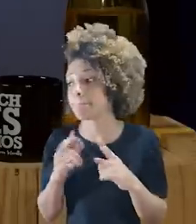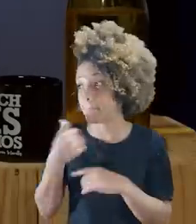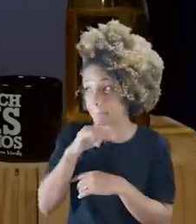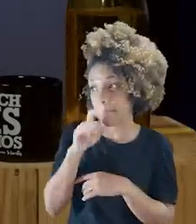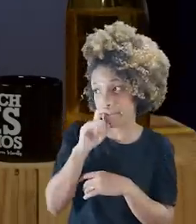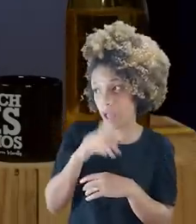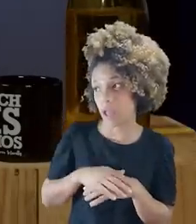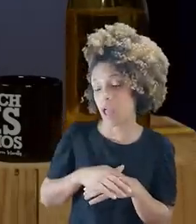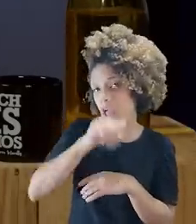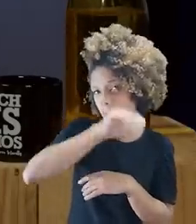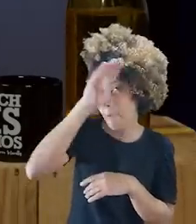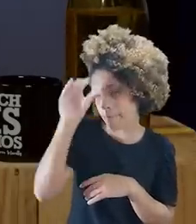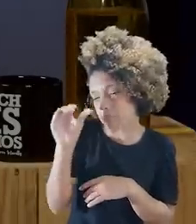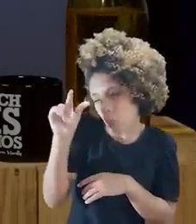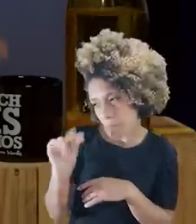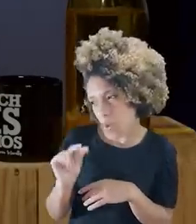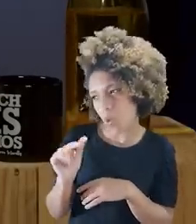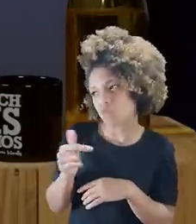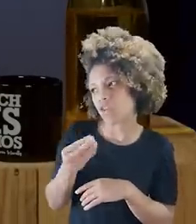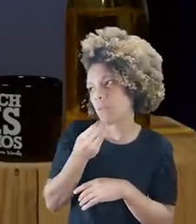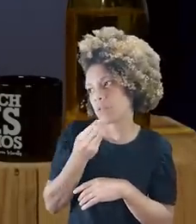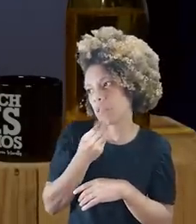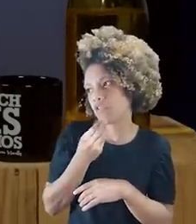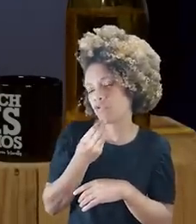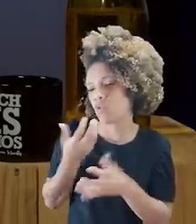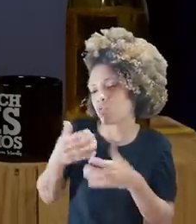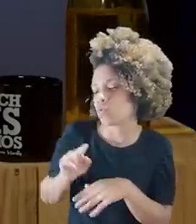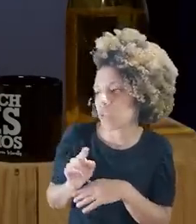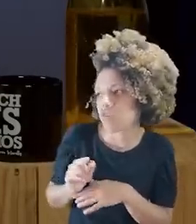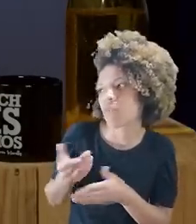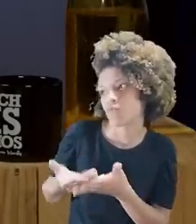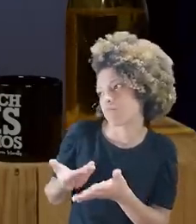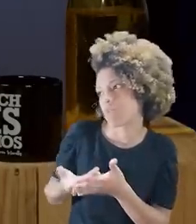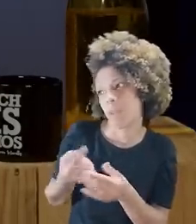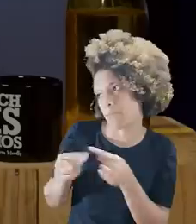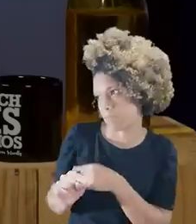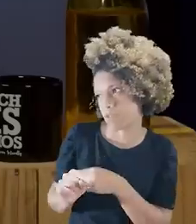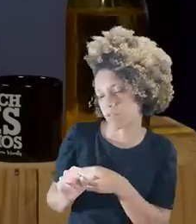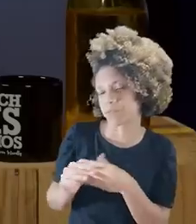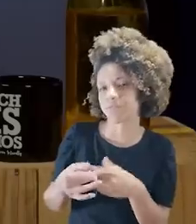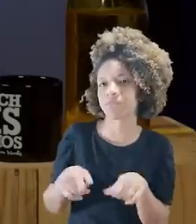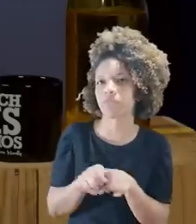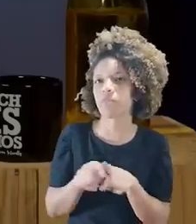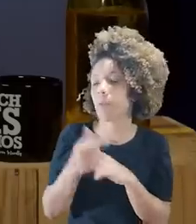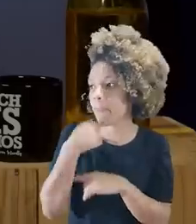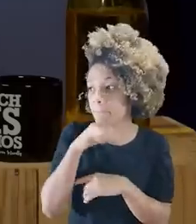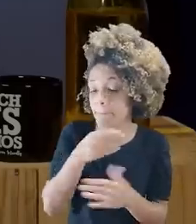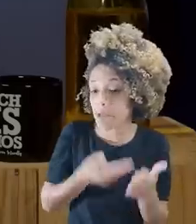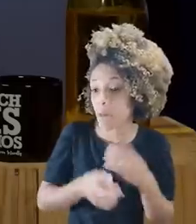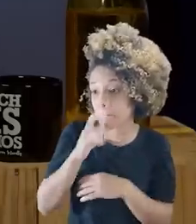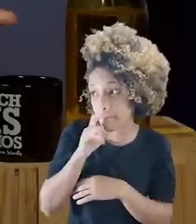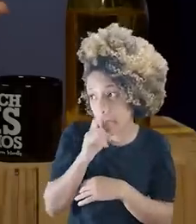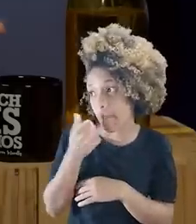mãe e meus pais são semianalfabetos assim eles não tiveram oportunidade as pessoas não deixavam eles estudar ninguém assim ela tinha que ela perdeu os